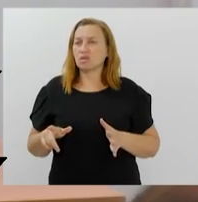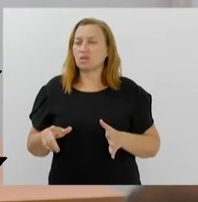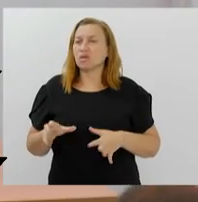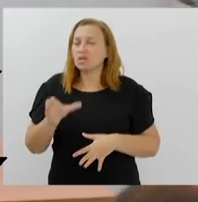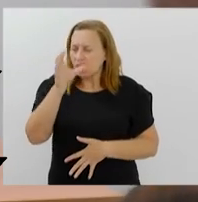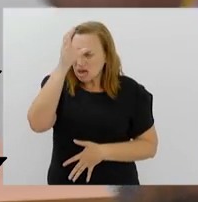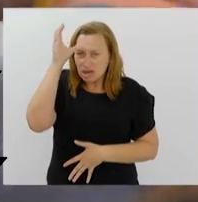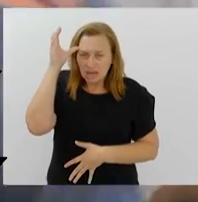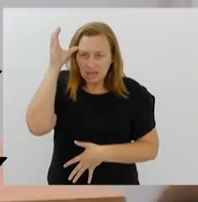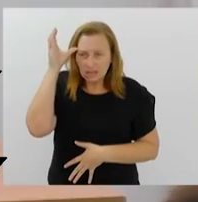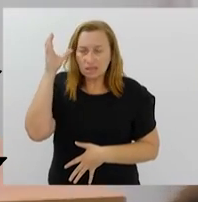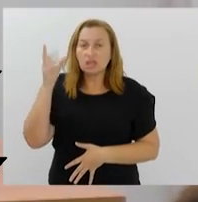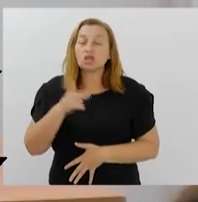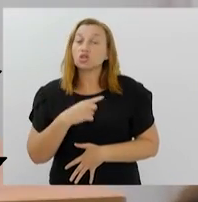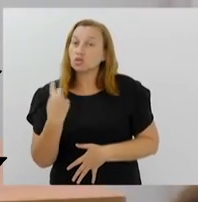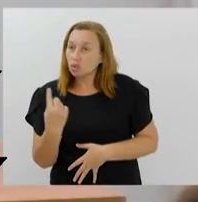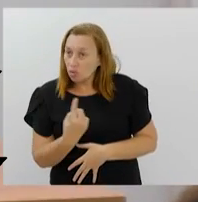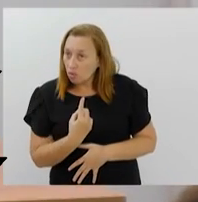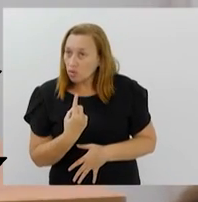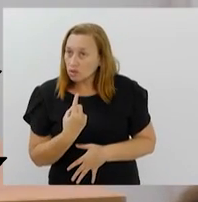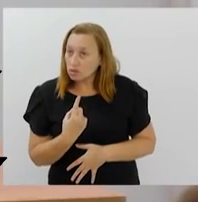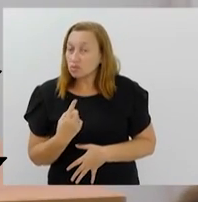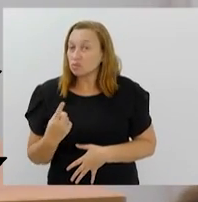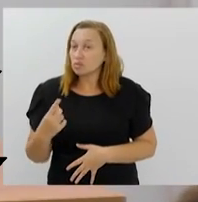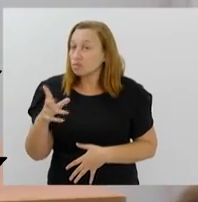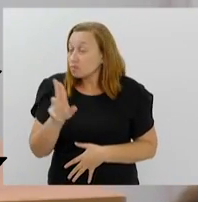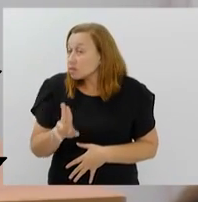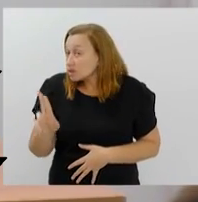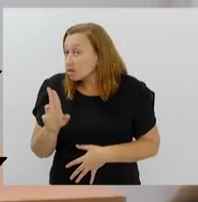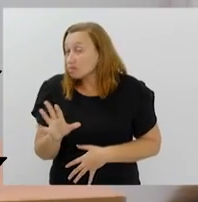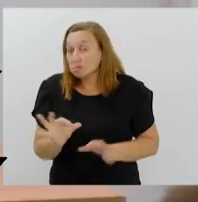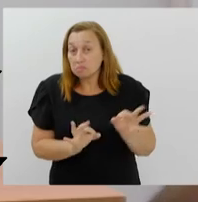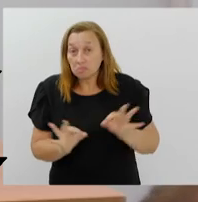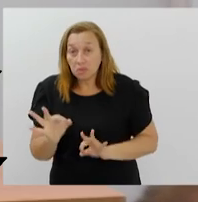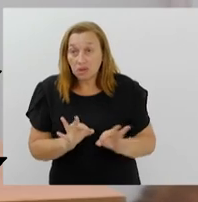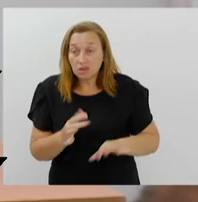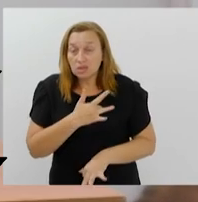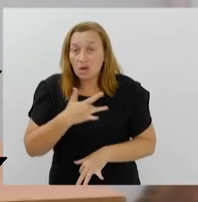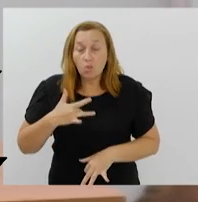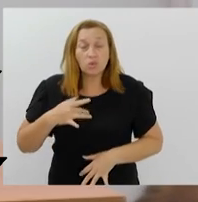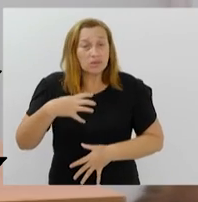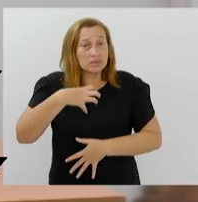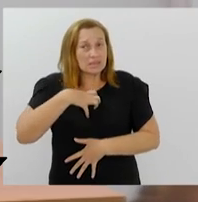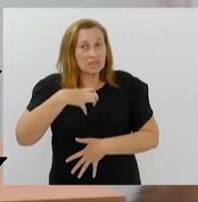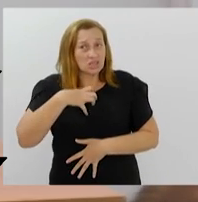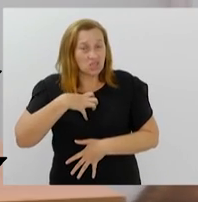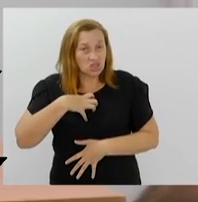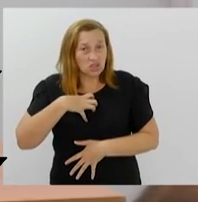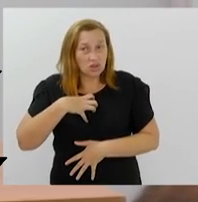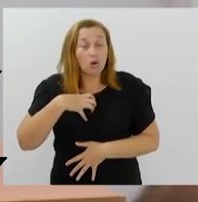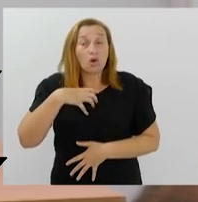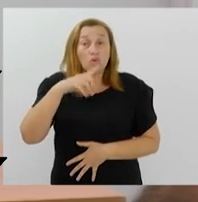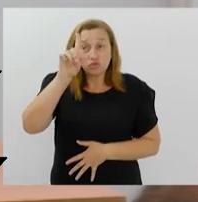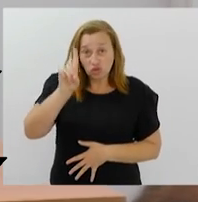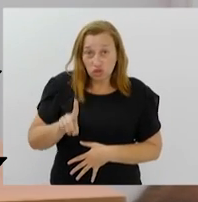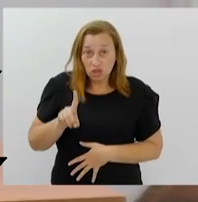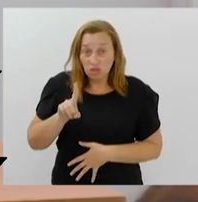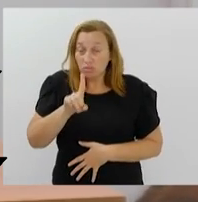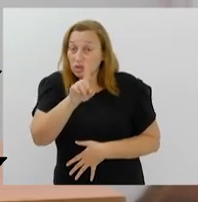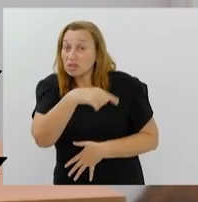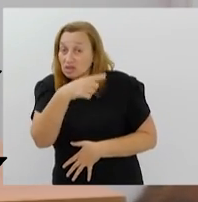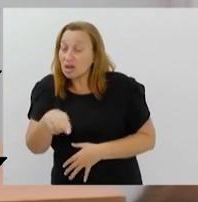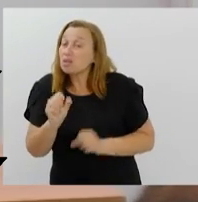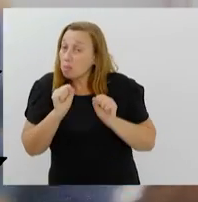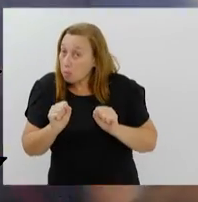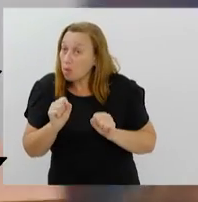que todos somos todos nós consumidores que sentir o seu direito violado ele pode procurar